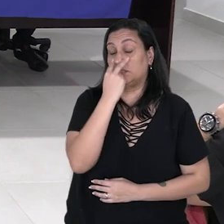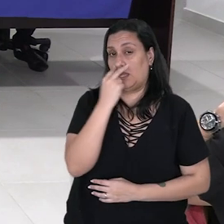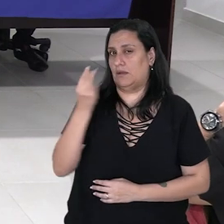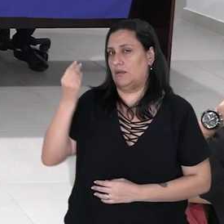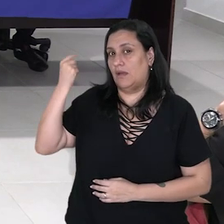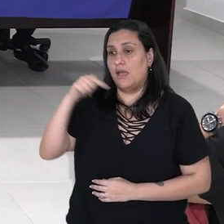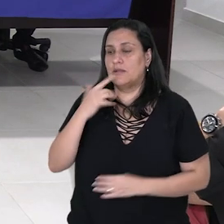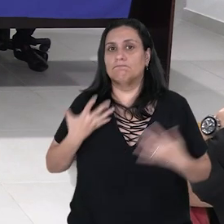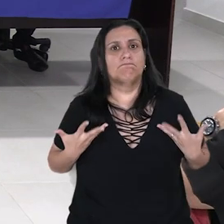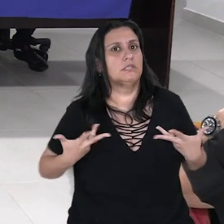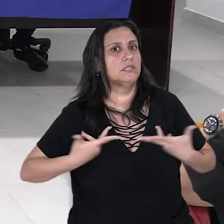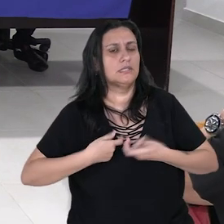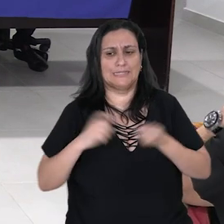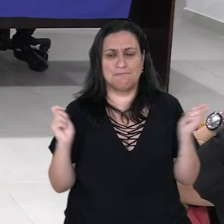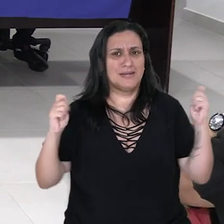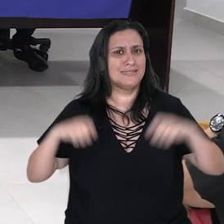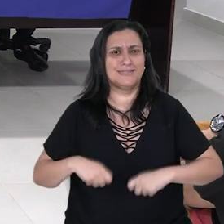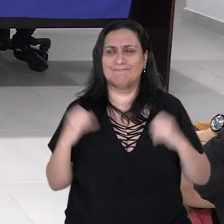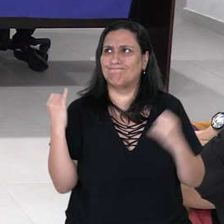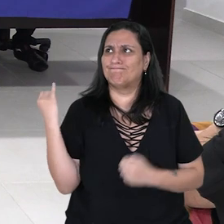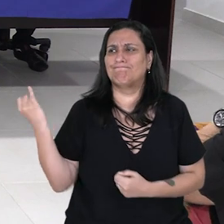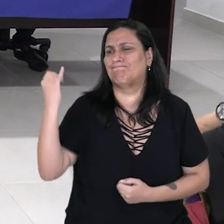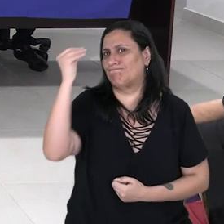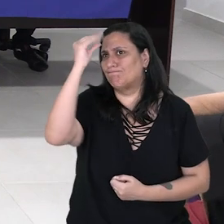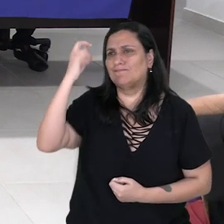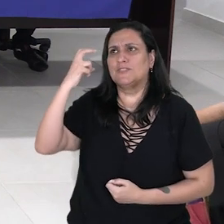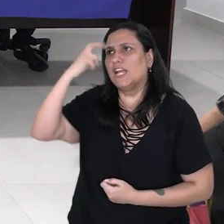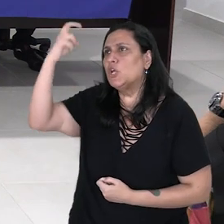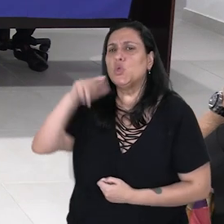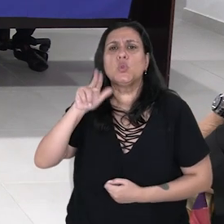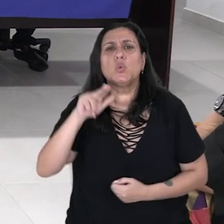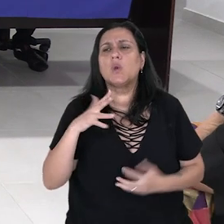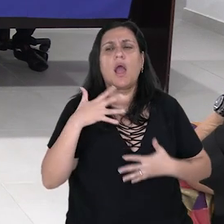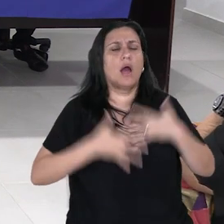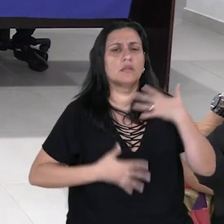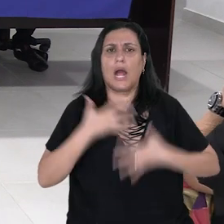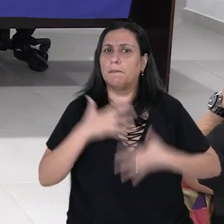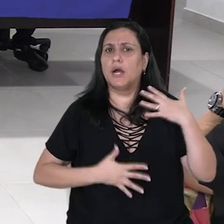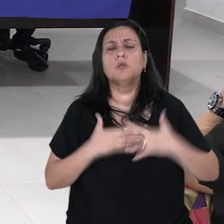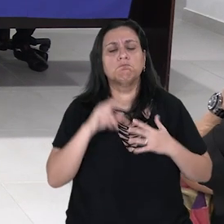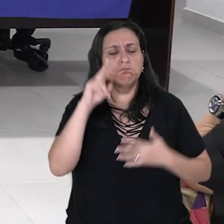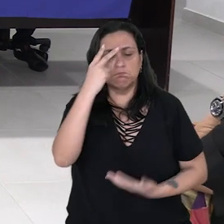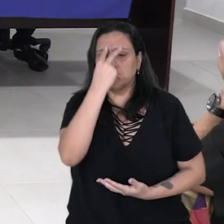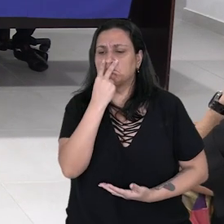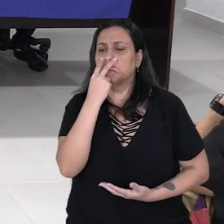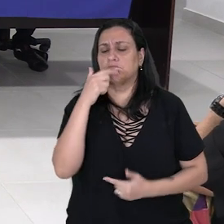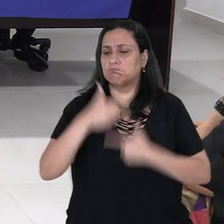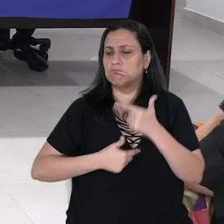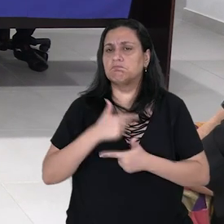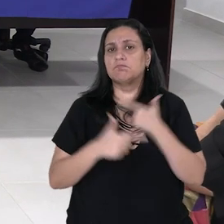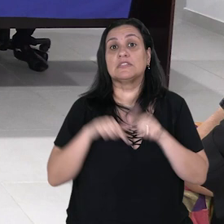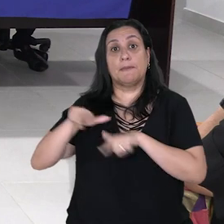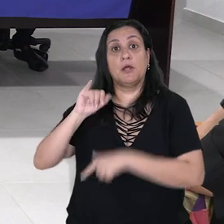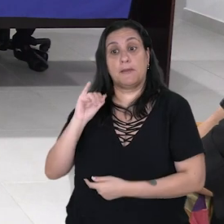era fantástica, a capacidade, mesmo a deficiência visual, nunca atrapalhou ela. Ela trabalhou um tempo no